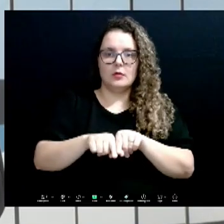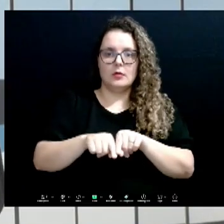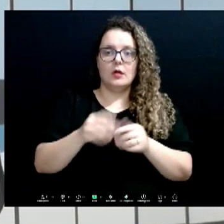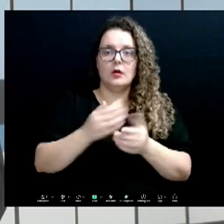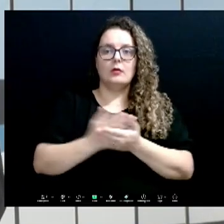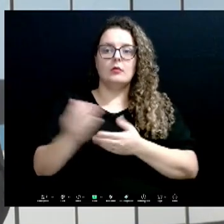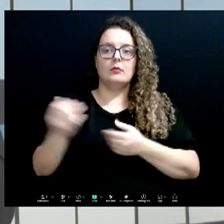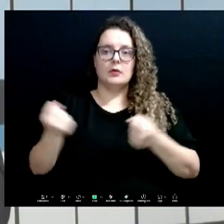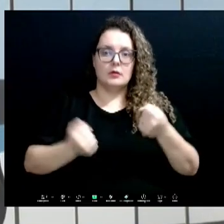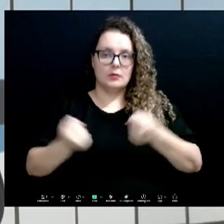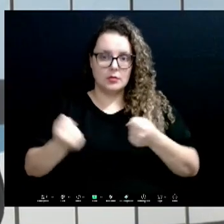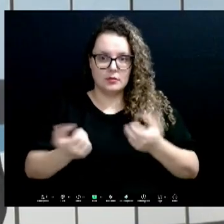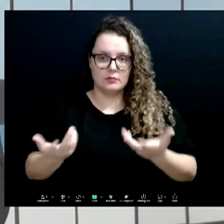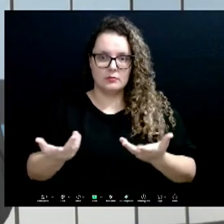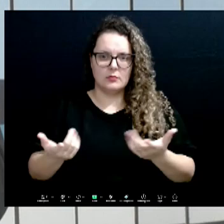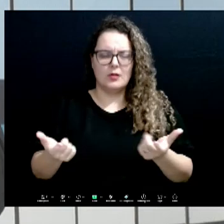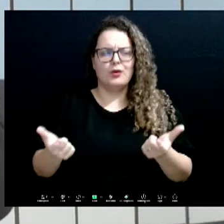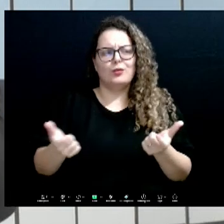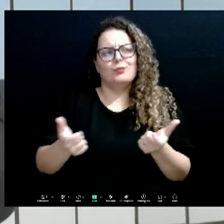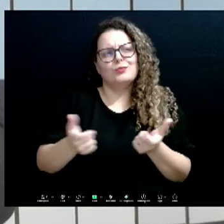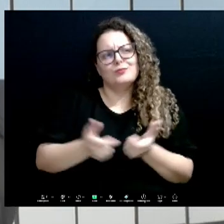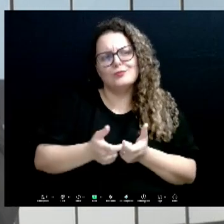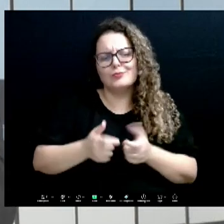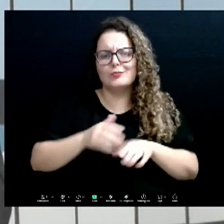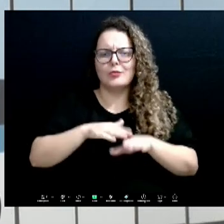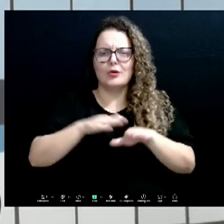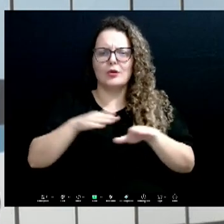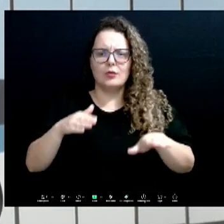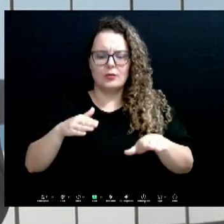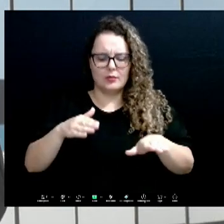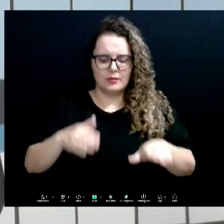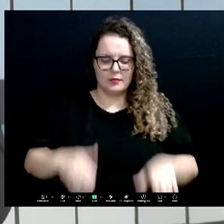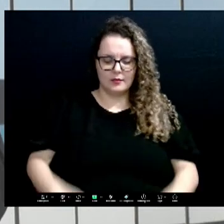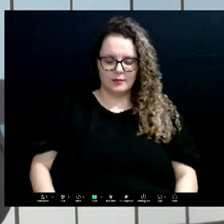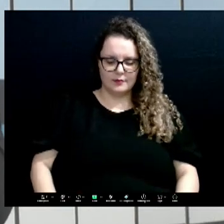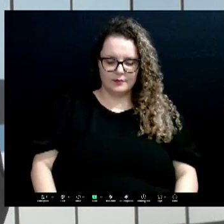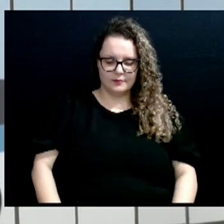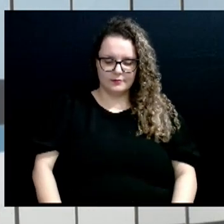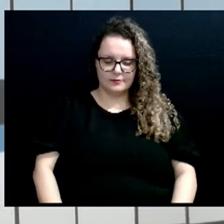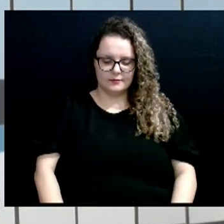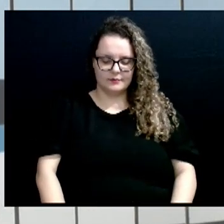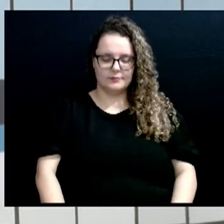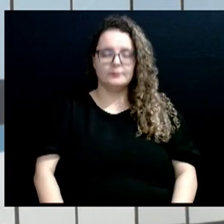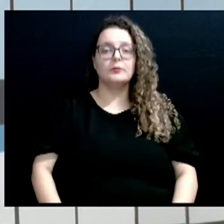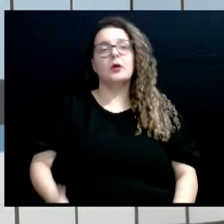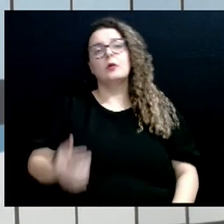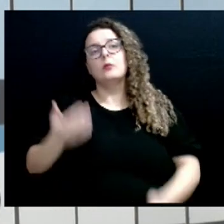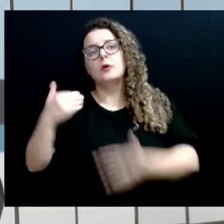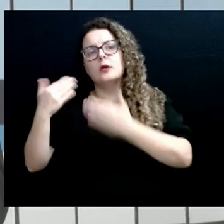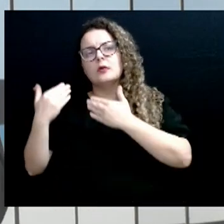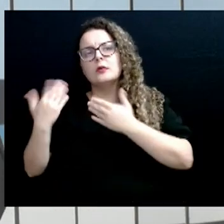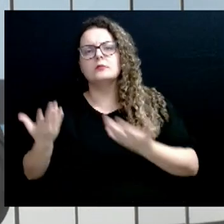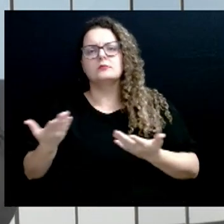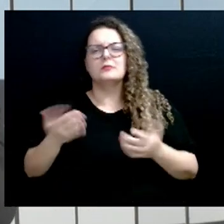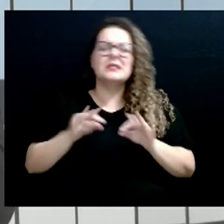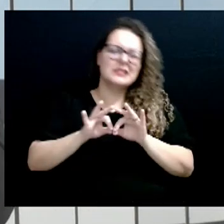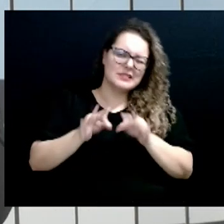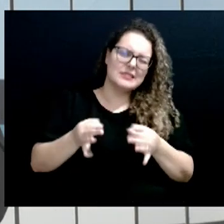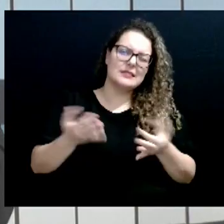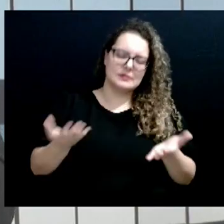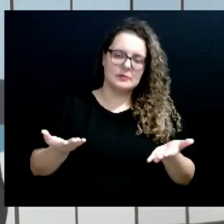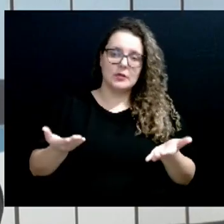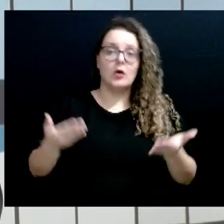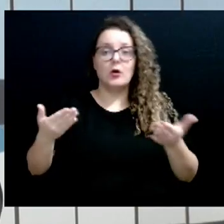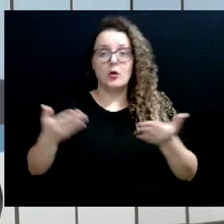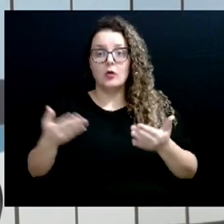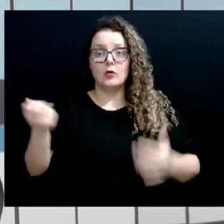frota bem reduzida, né? Poucas pessoas tinham carro na época, era uma coisa um pouco mais, né, mais simples. Hoje em dia, com essa quantidade de